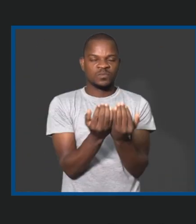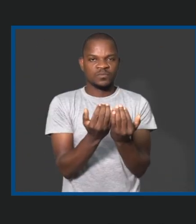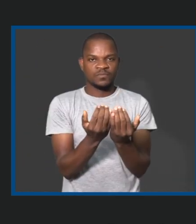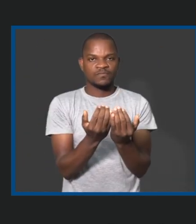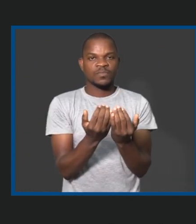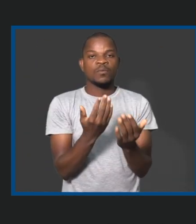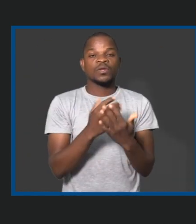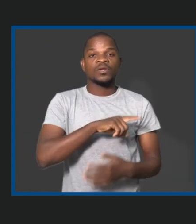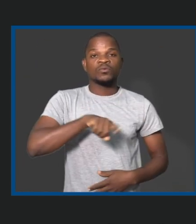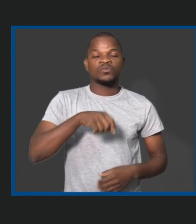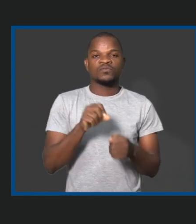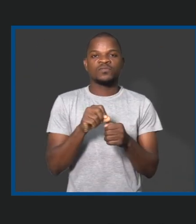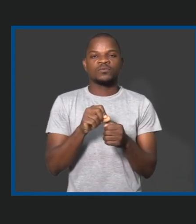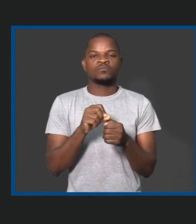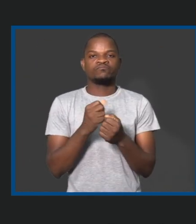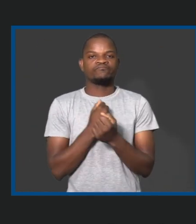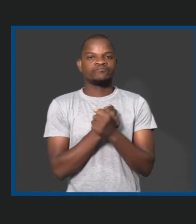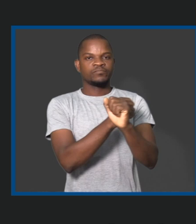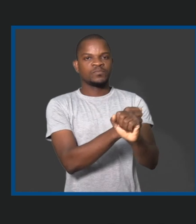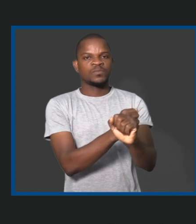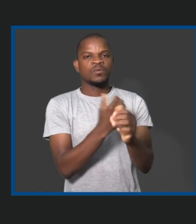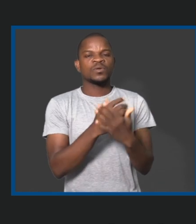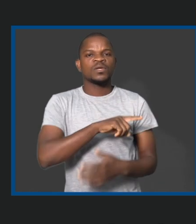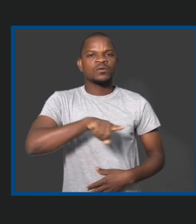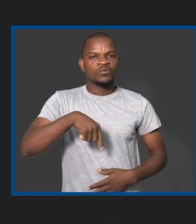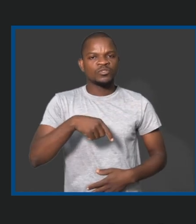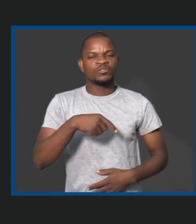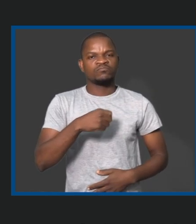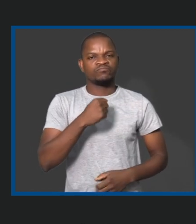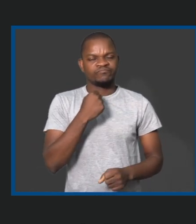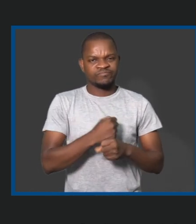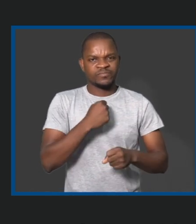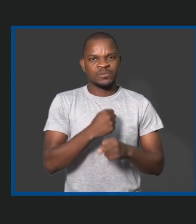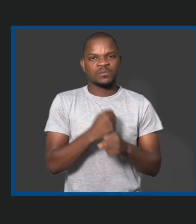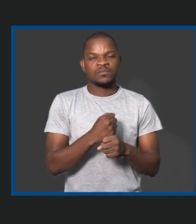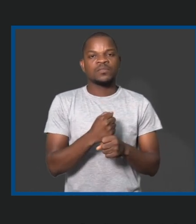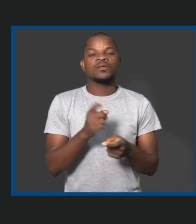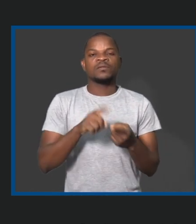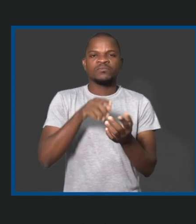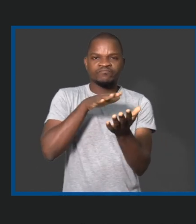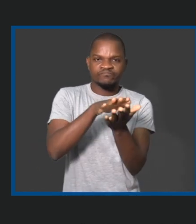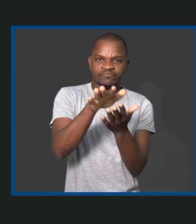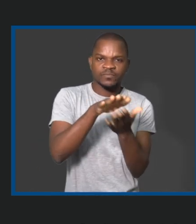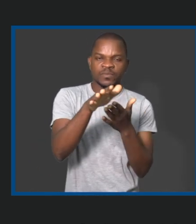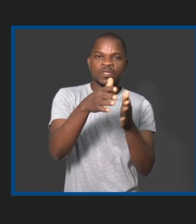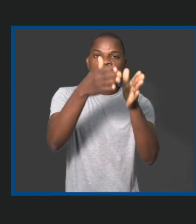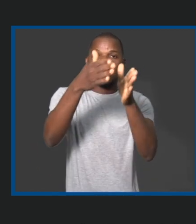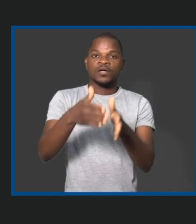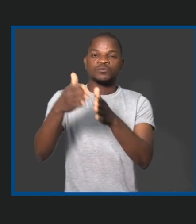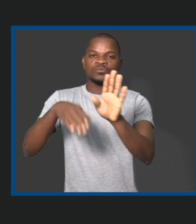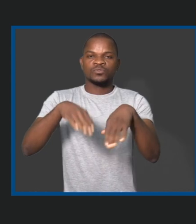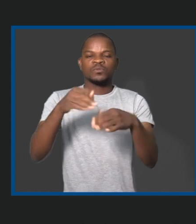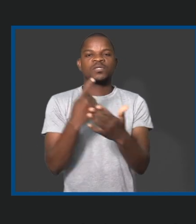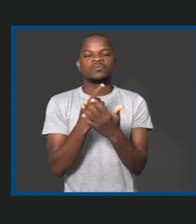proteção, proteção. Nós estamos na mesma causa, juntos na mesma causa, então apelamos também aos jogadores para que se